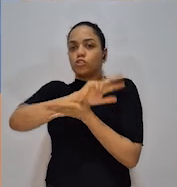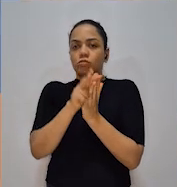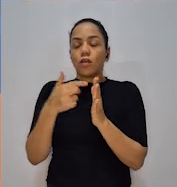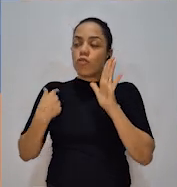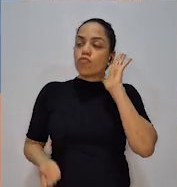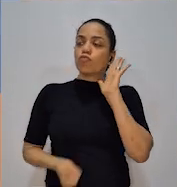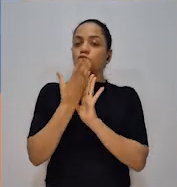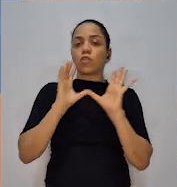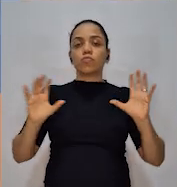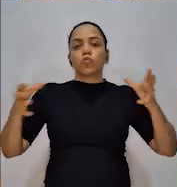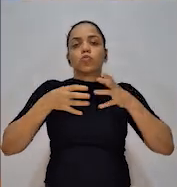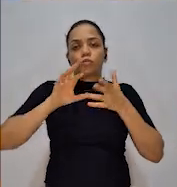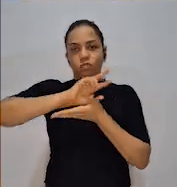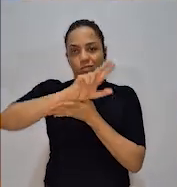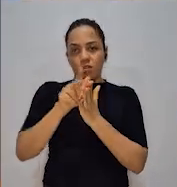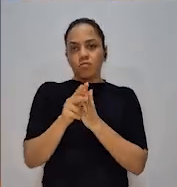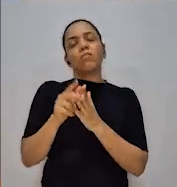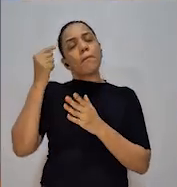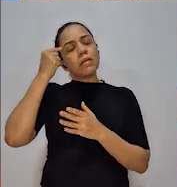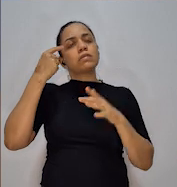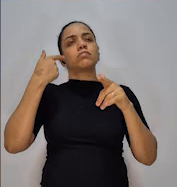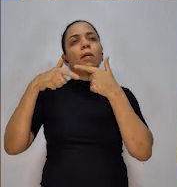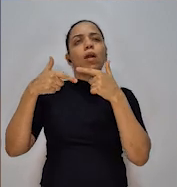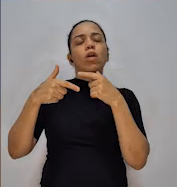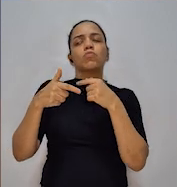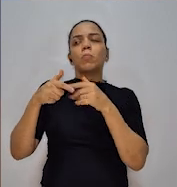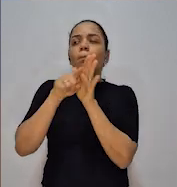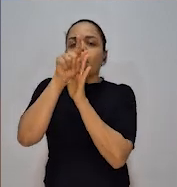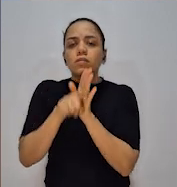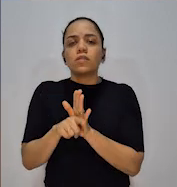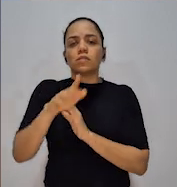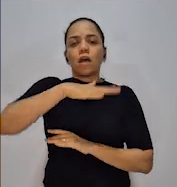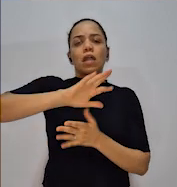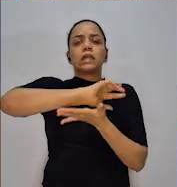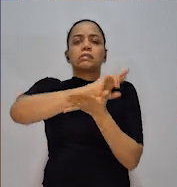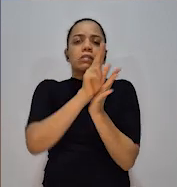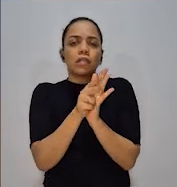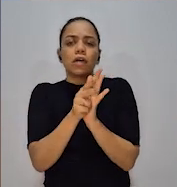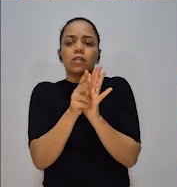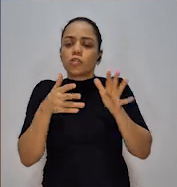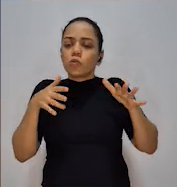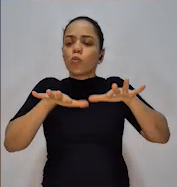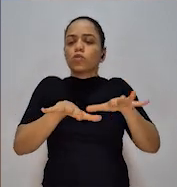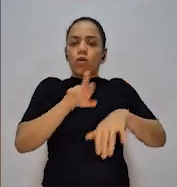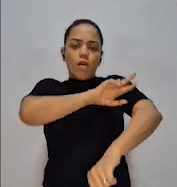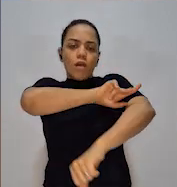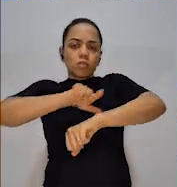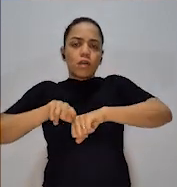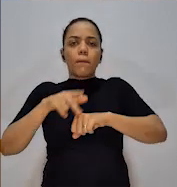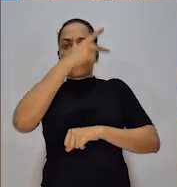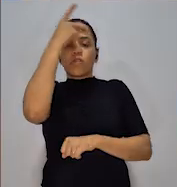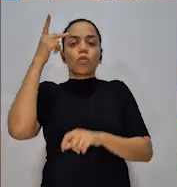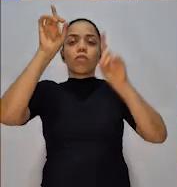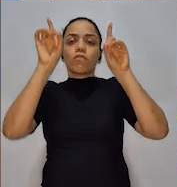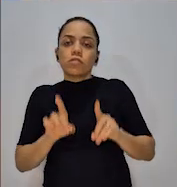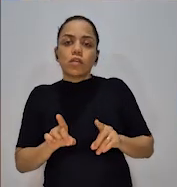e a gente vem trabalhando não só com as temáticas de equidade de gênero, mas inclusão racial, inclusão de pessoas com deficiência, inclusão de